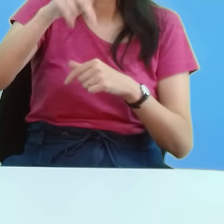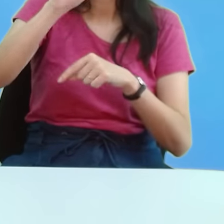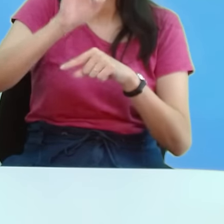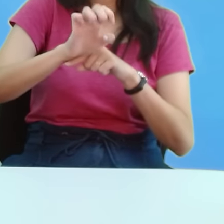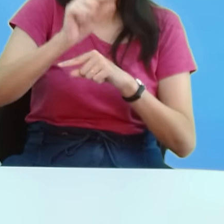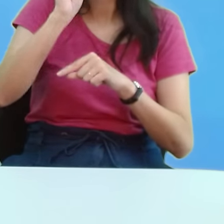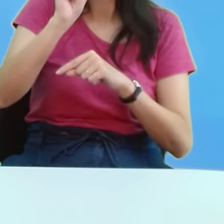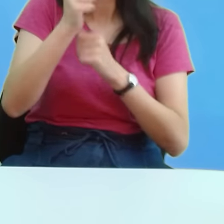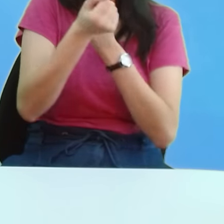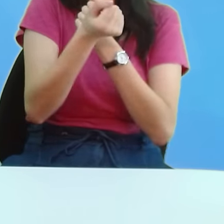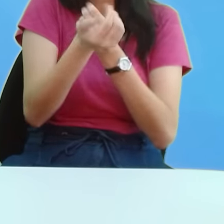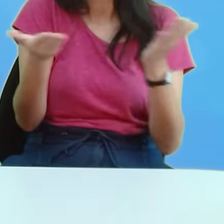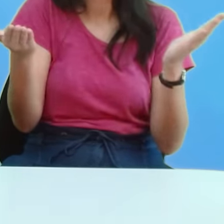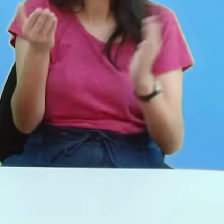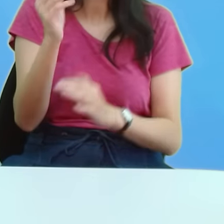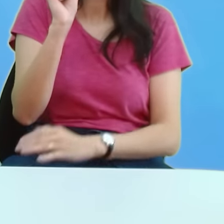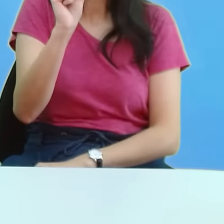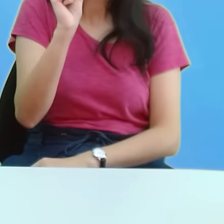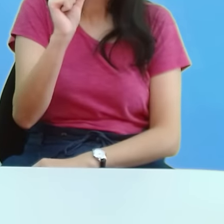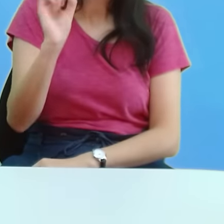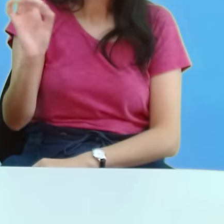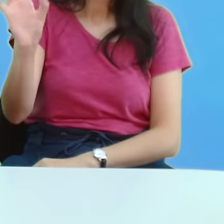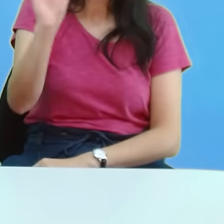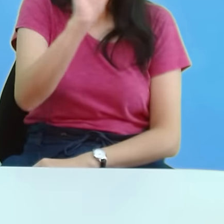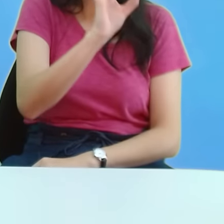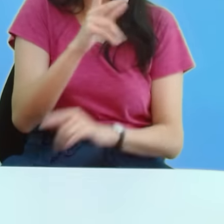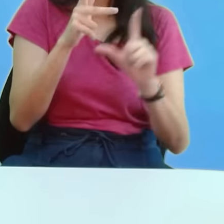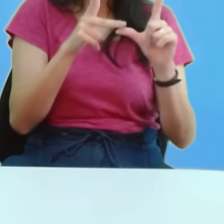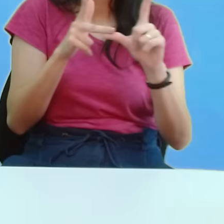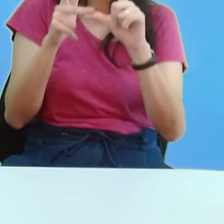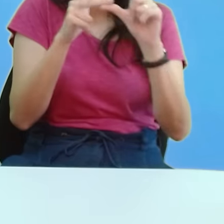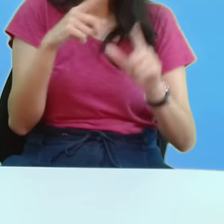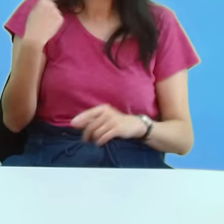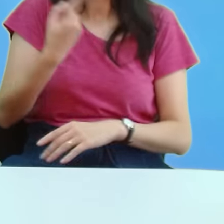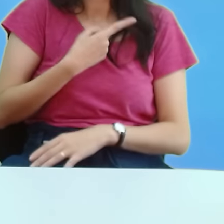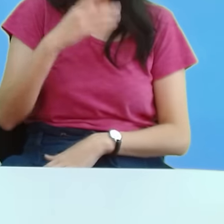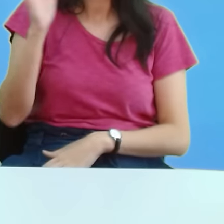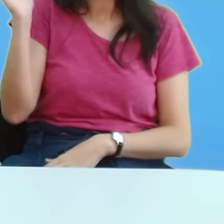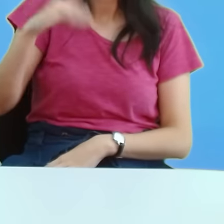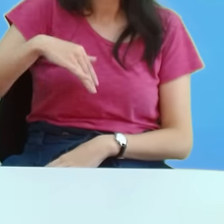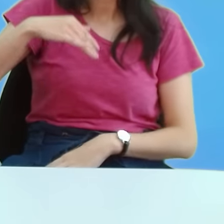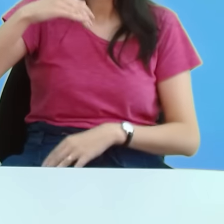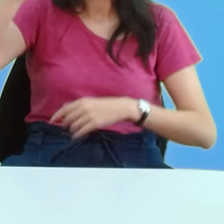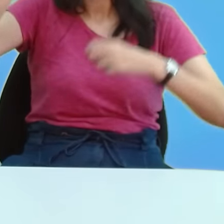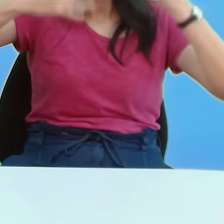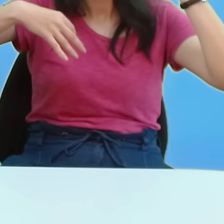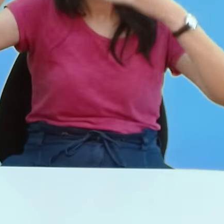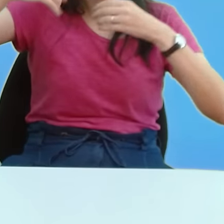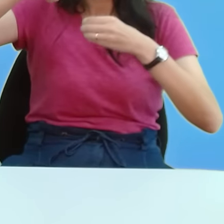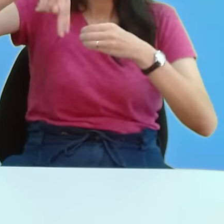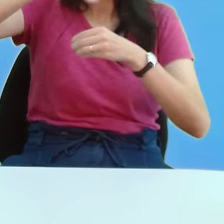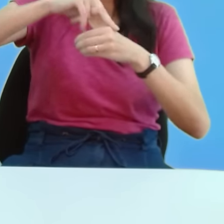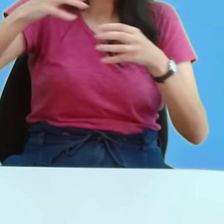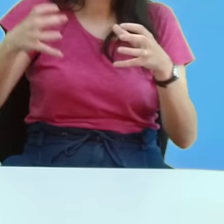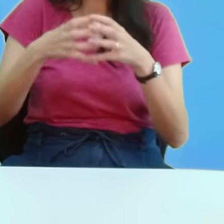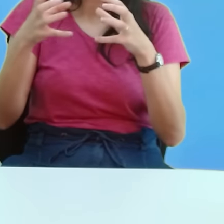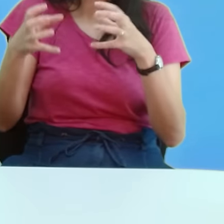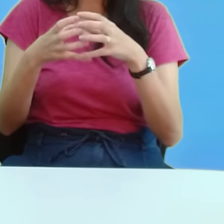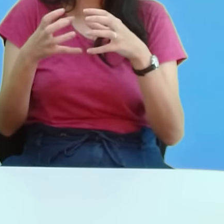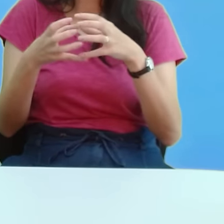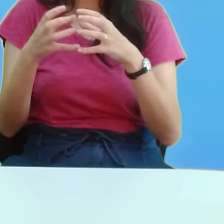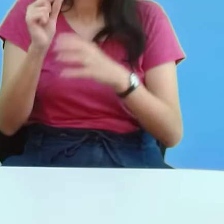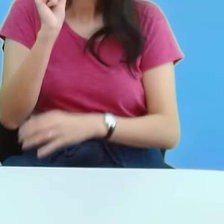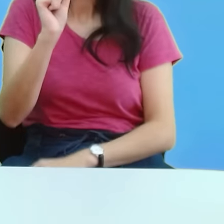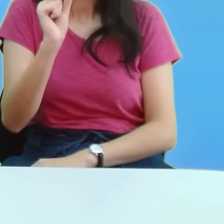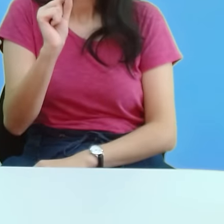trazer um pouquinho, a cada uma das webs, a gente está trazendo um pouquinho dentro desses núcleos de convivência, né, o que, que vem